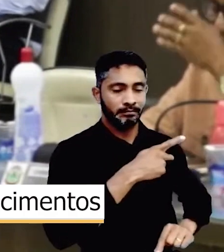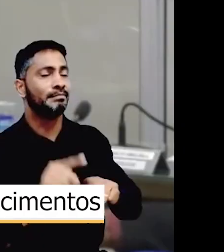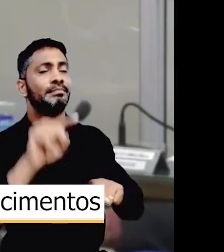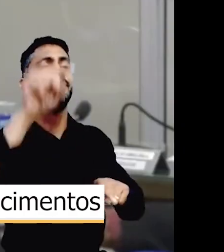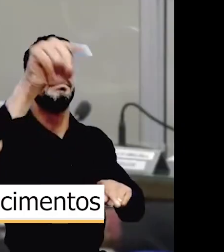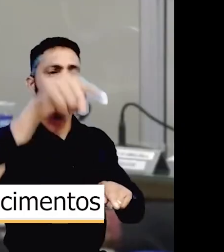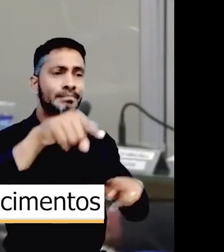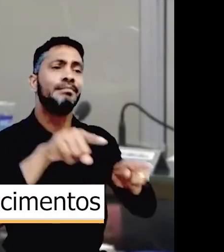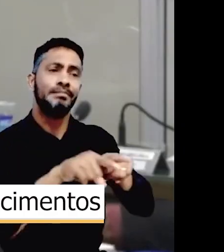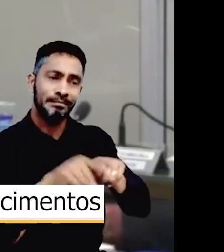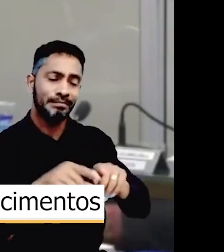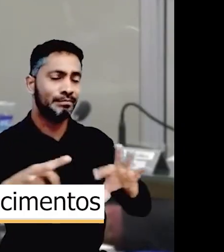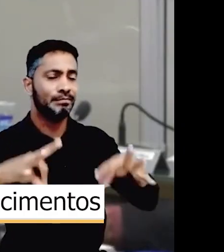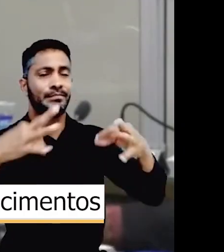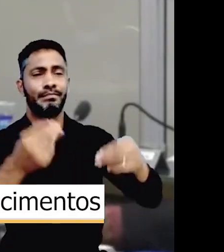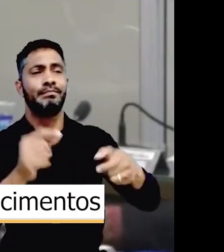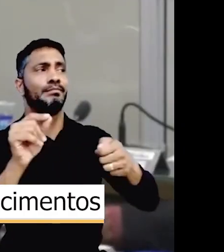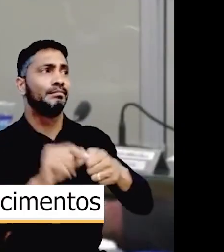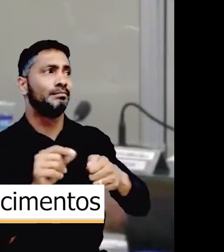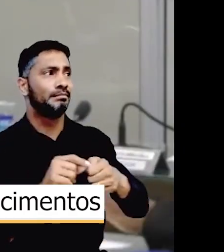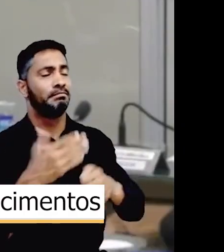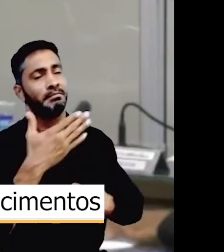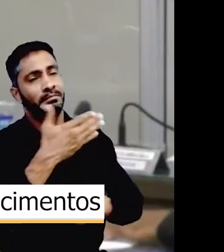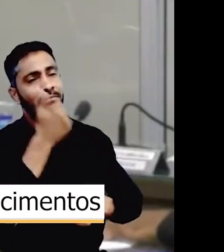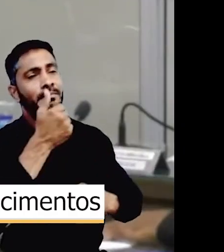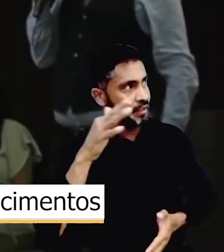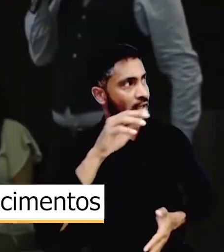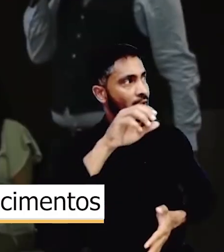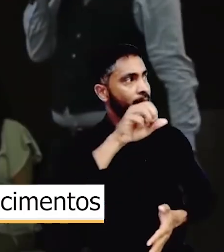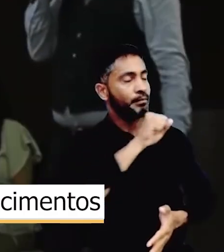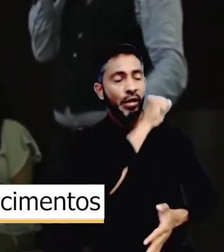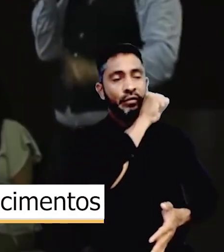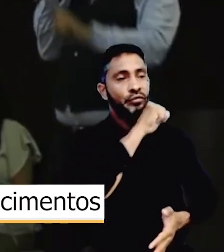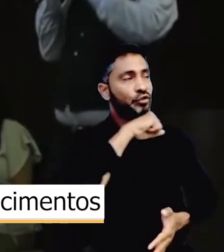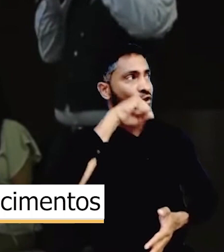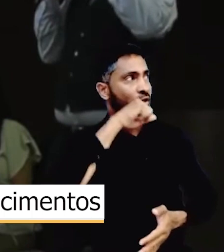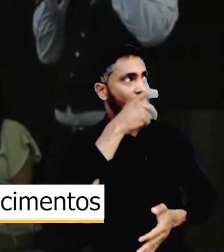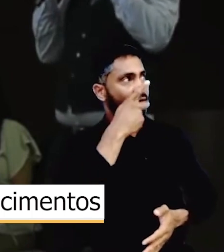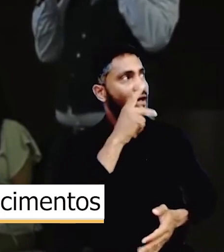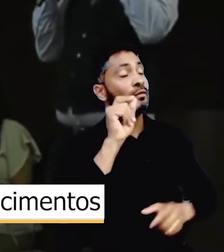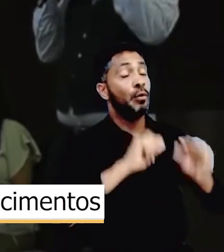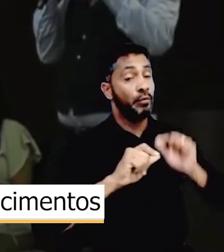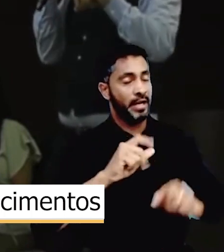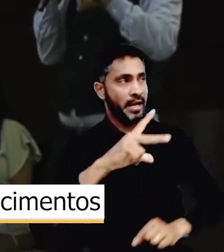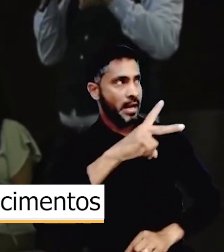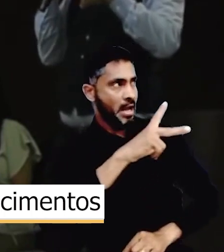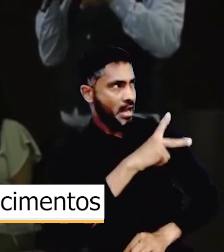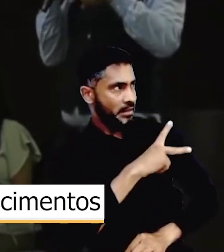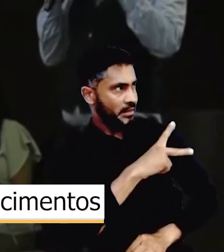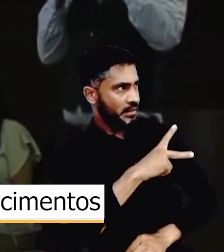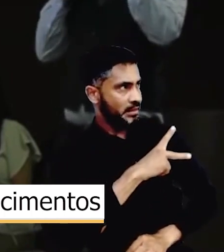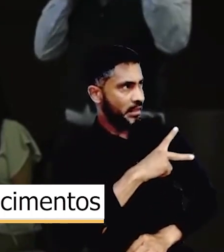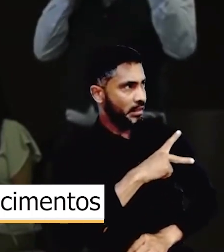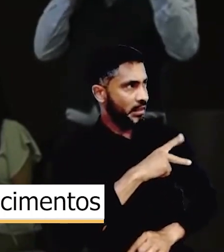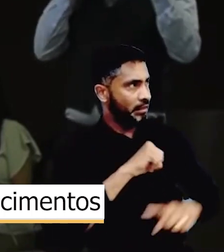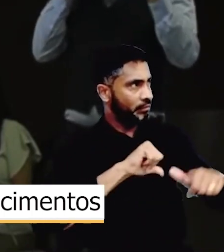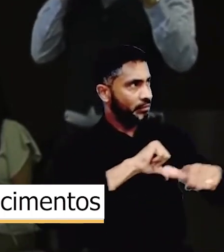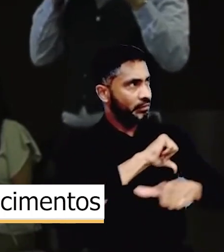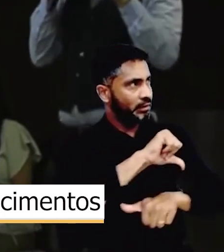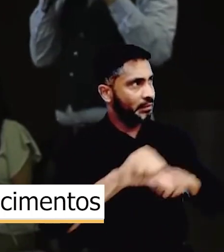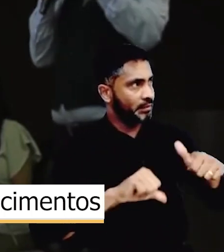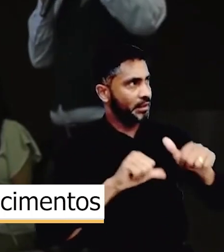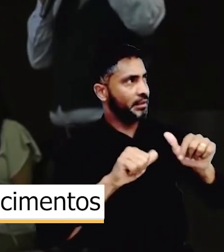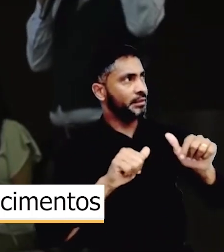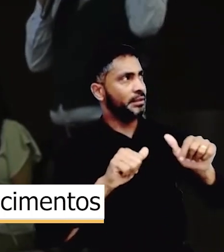a saúde de Janaúba alcançou em 3 anos. O segredo da mudança é focar toda a nossa energia não em lutar com o